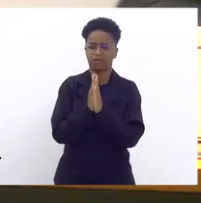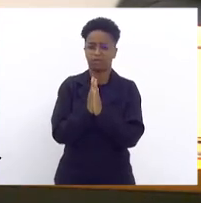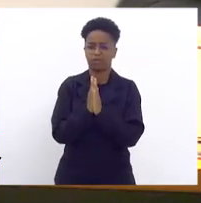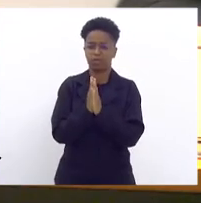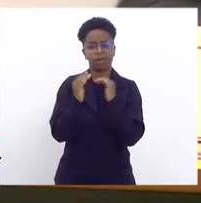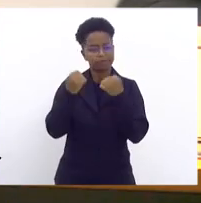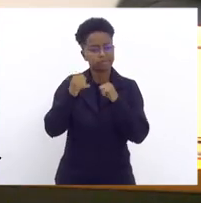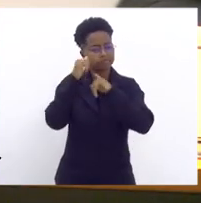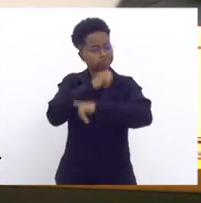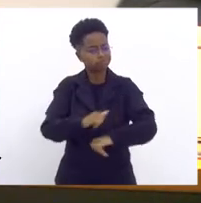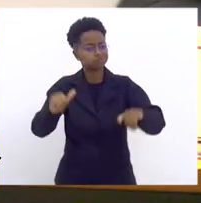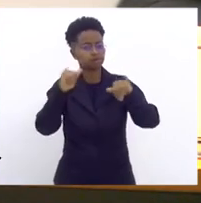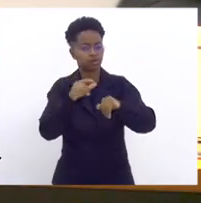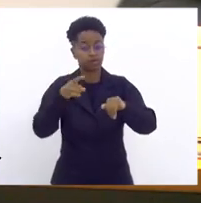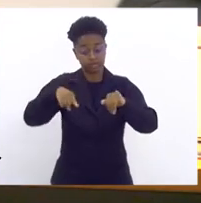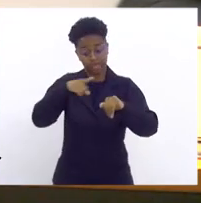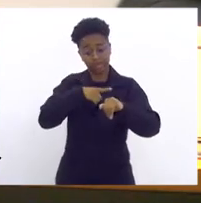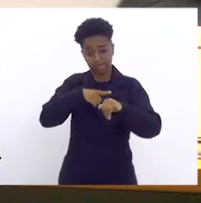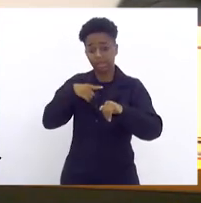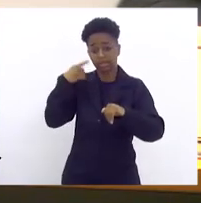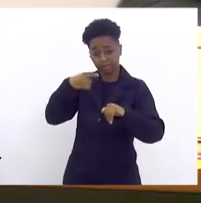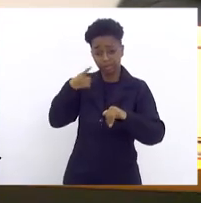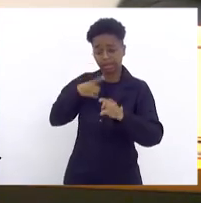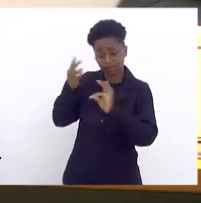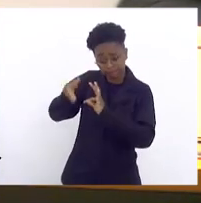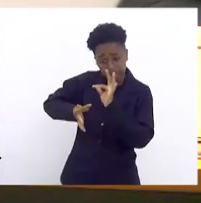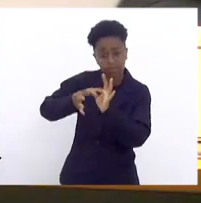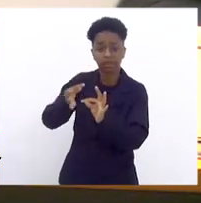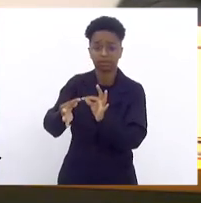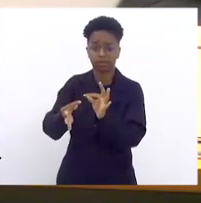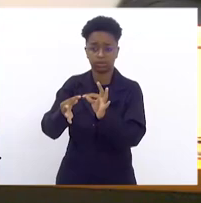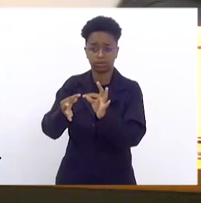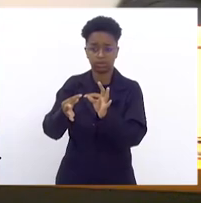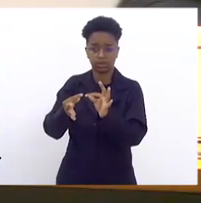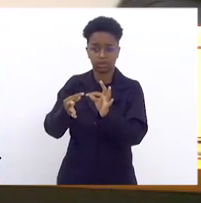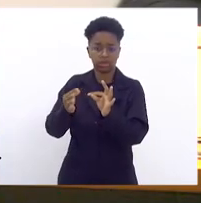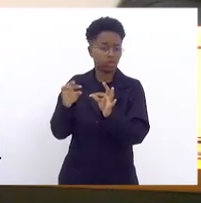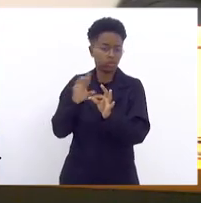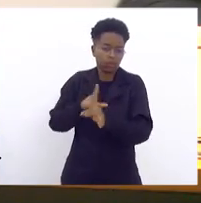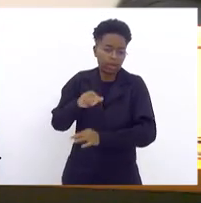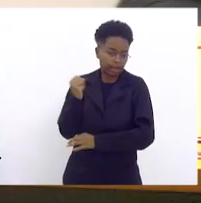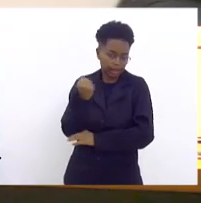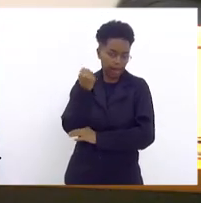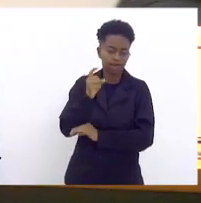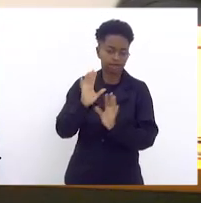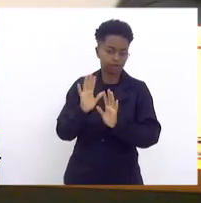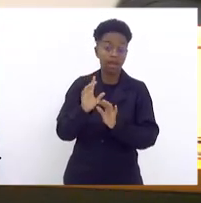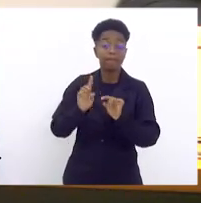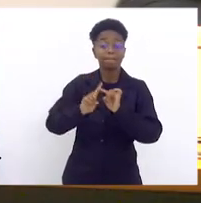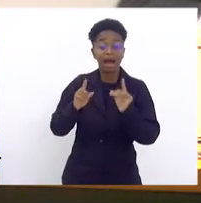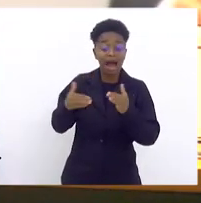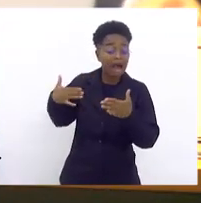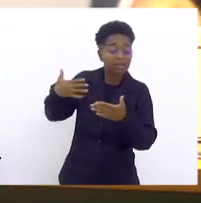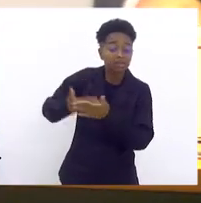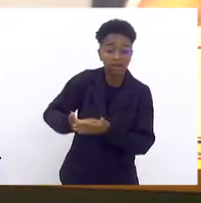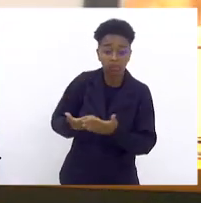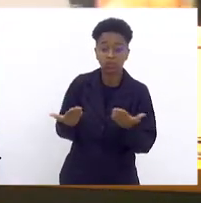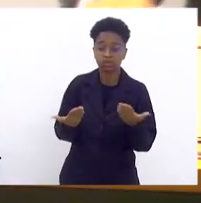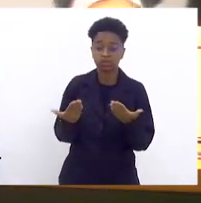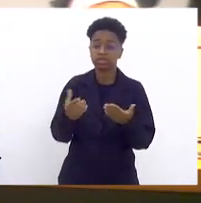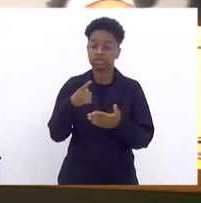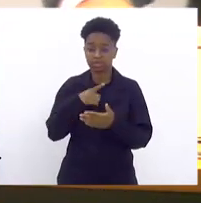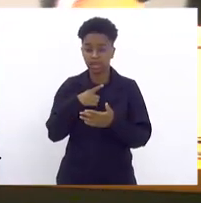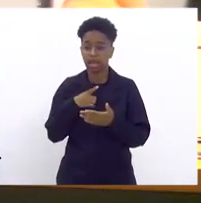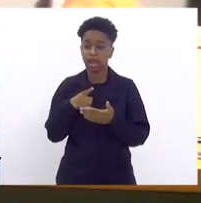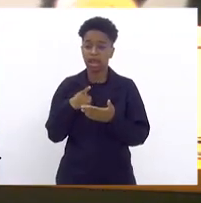isso para frente vocês têm uma deputada que passou pelo tratamento não não fui grave Mas até hoje não tem uns colapsozinhos tá